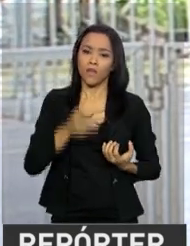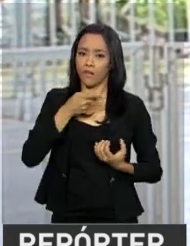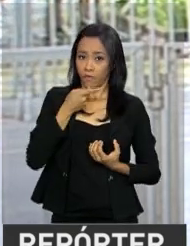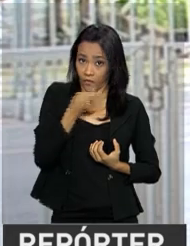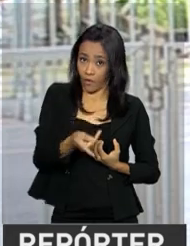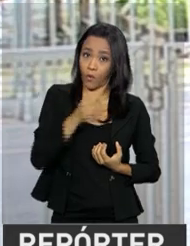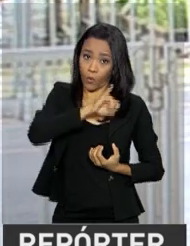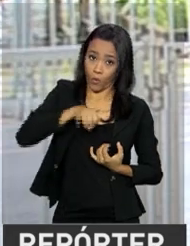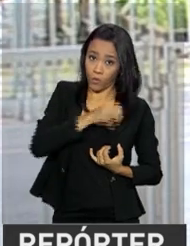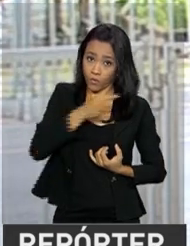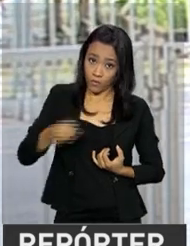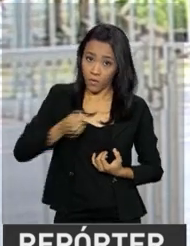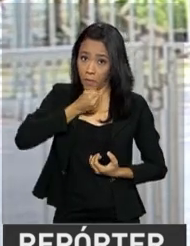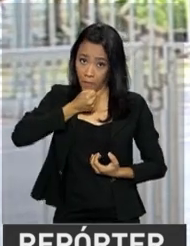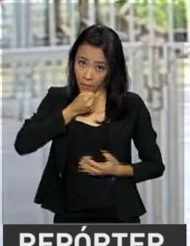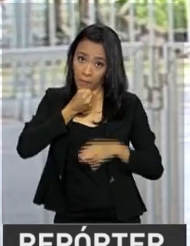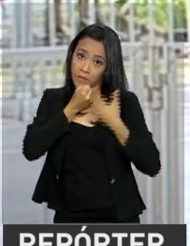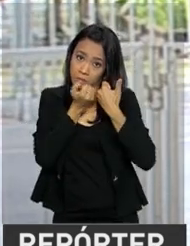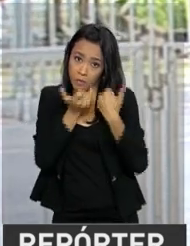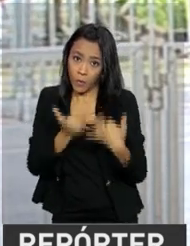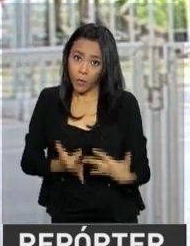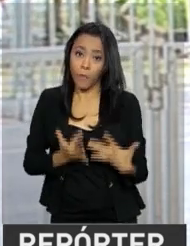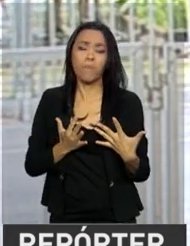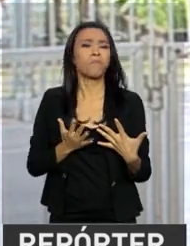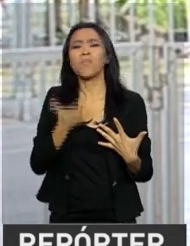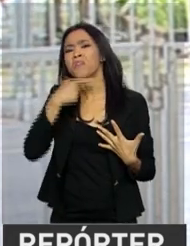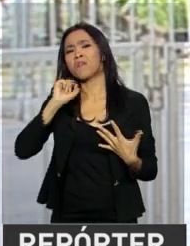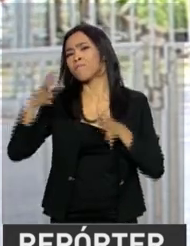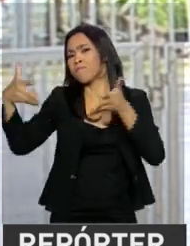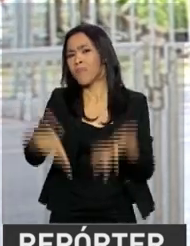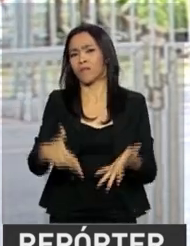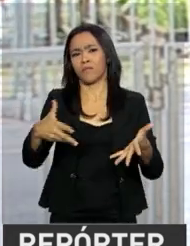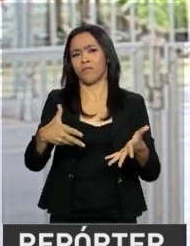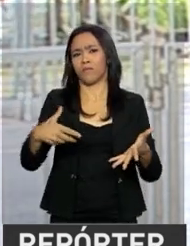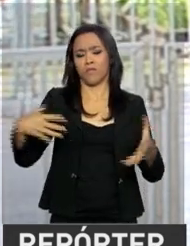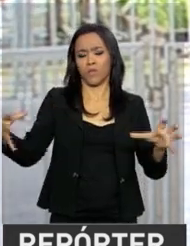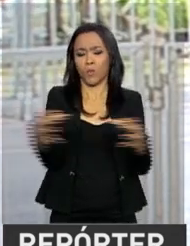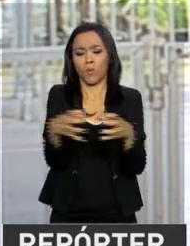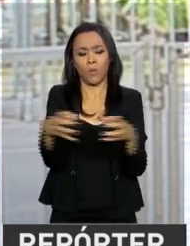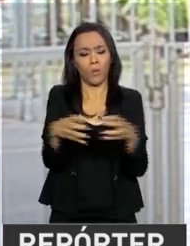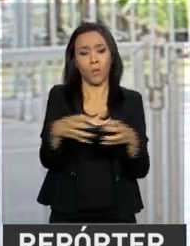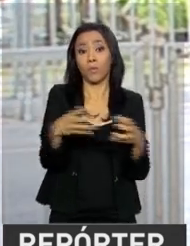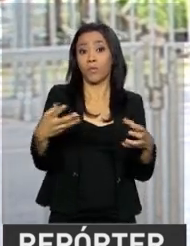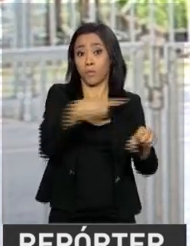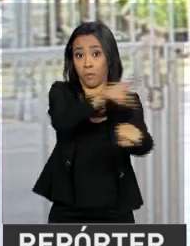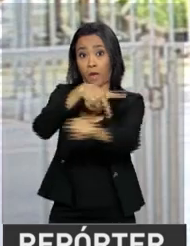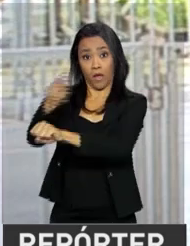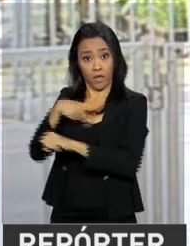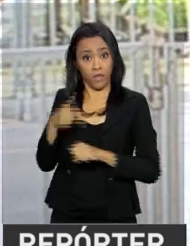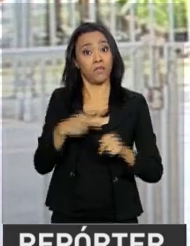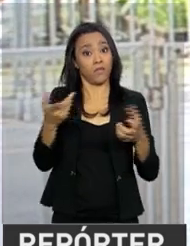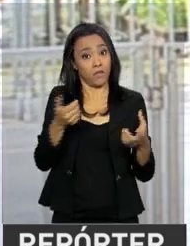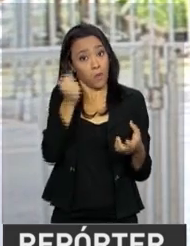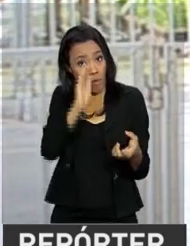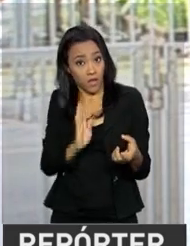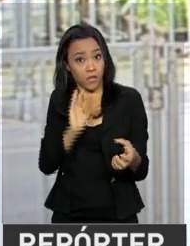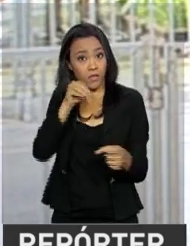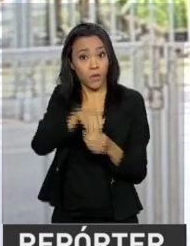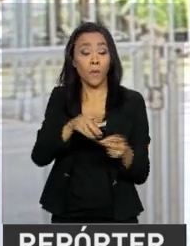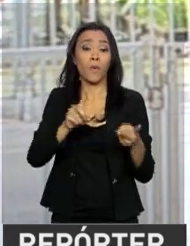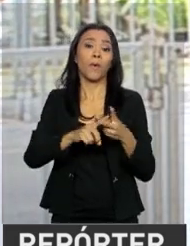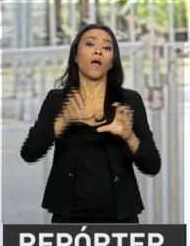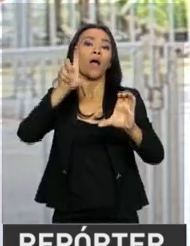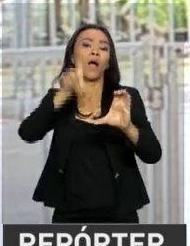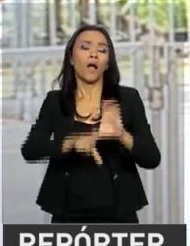aí, fazem parte dos países dessa organização internacional, a CPLP, além do Brasil, Brasil: